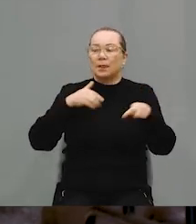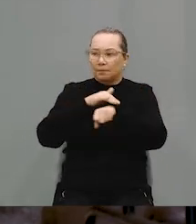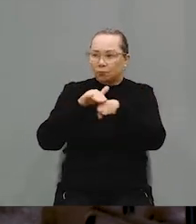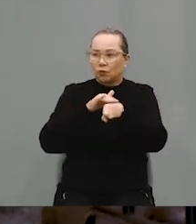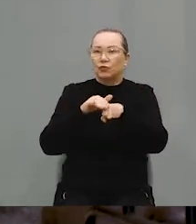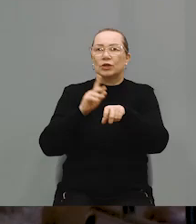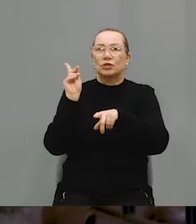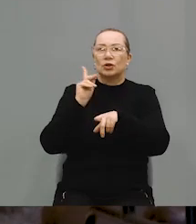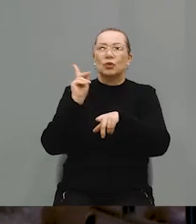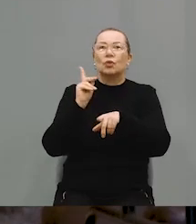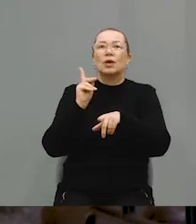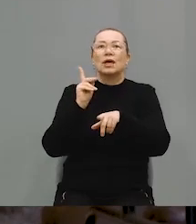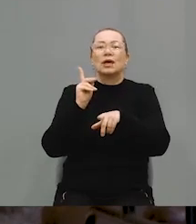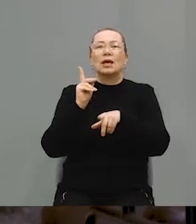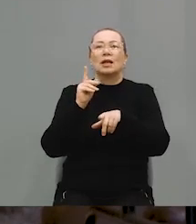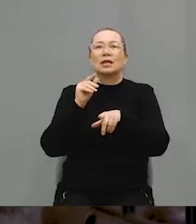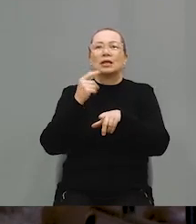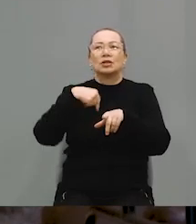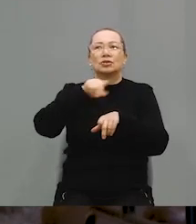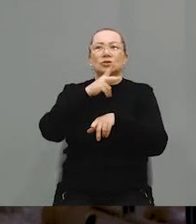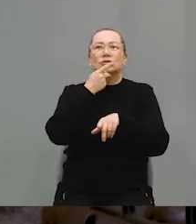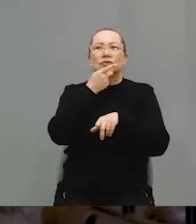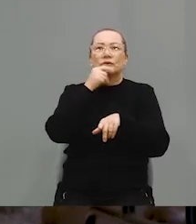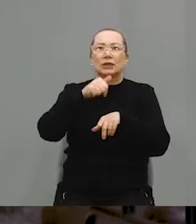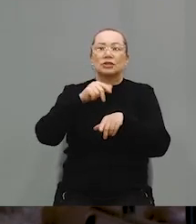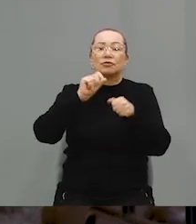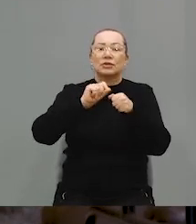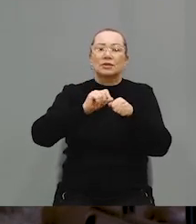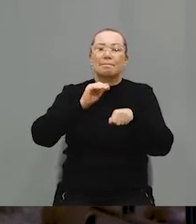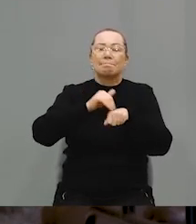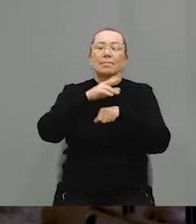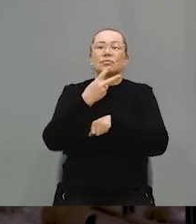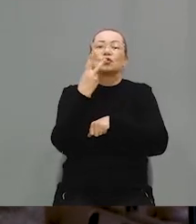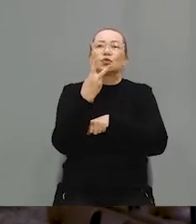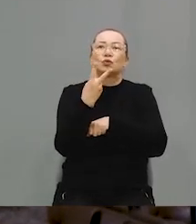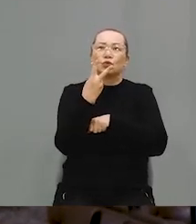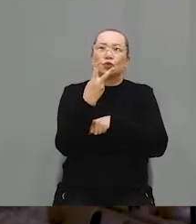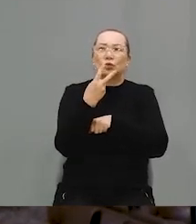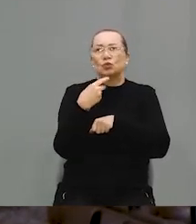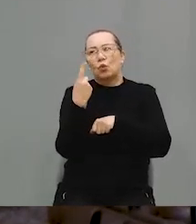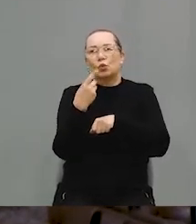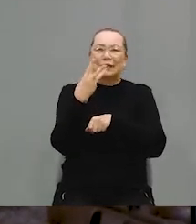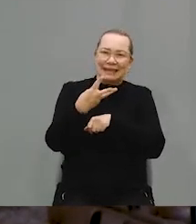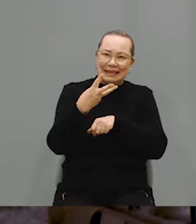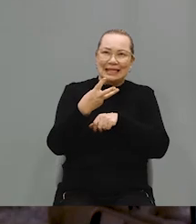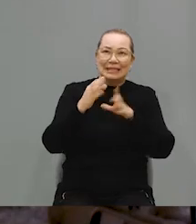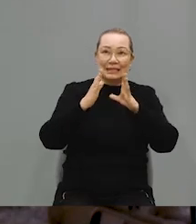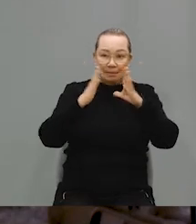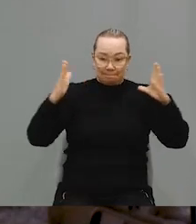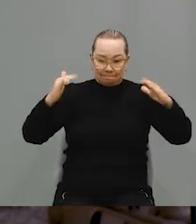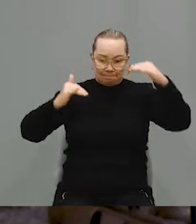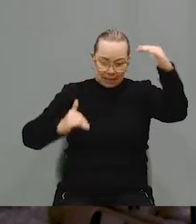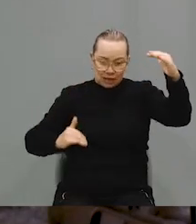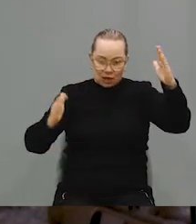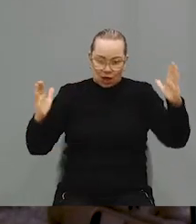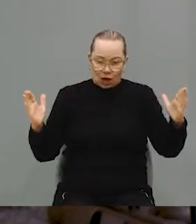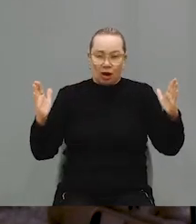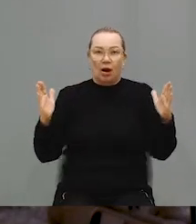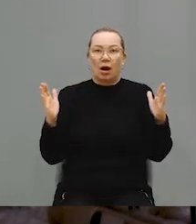com o Hernani, quando nós estávamos instalando aqui, da gente fazer mais duas ou 3 telas maiores,